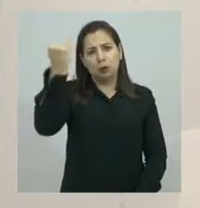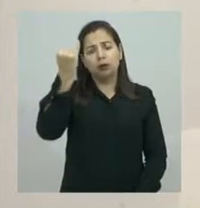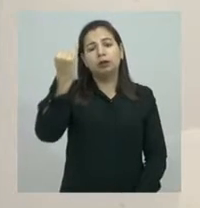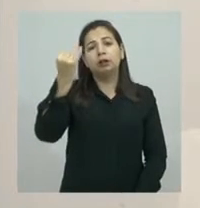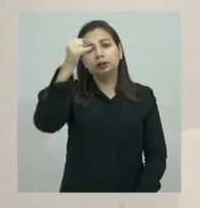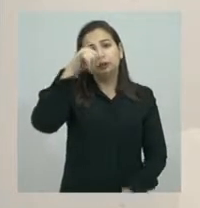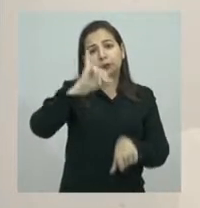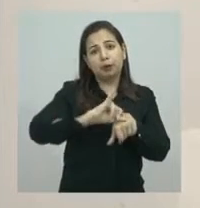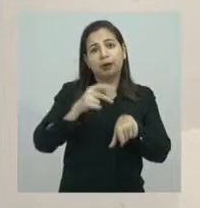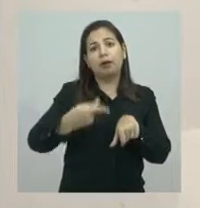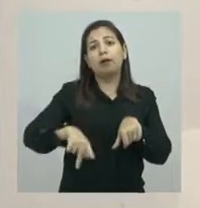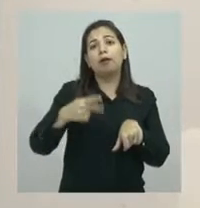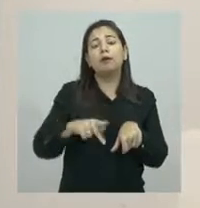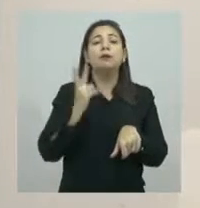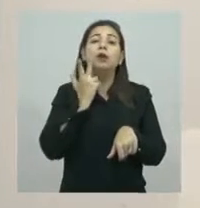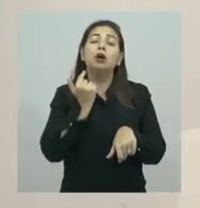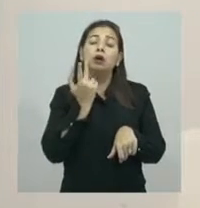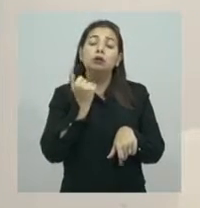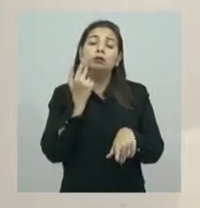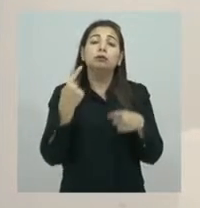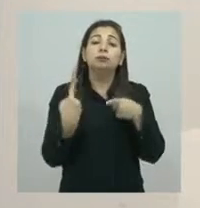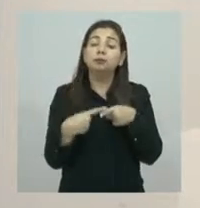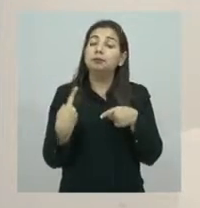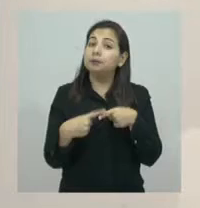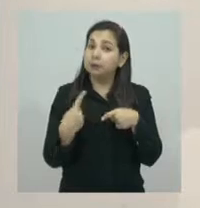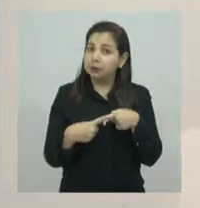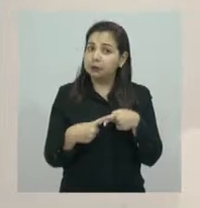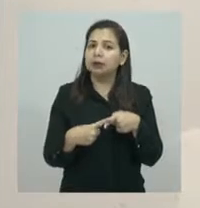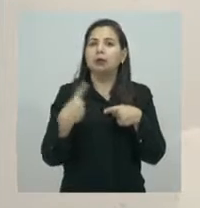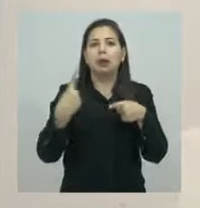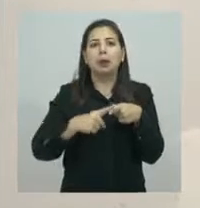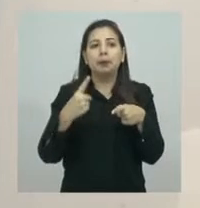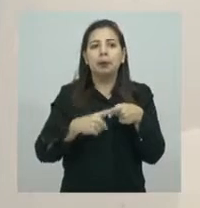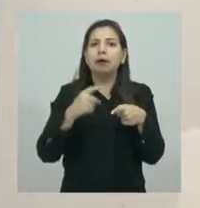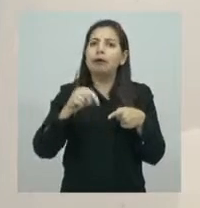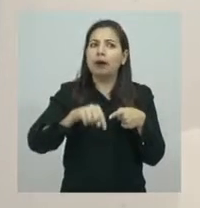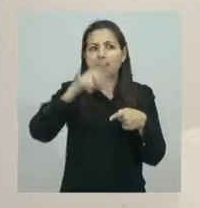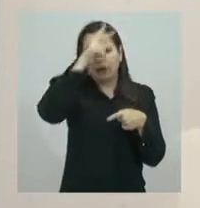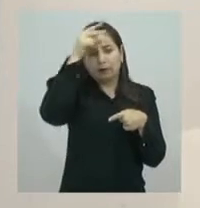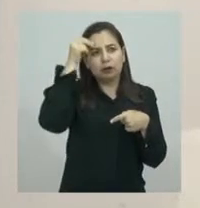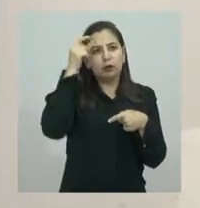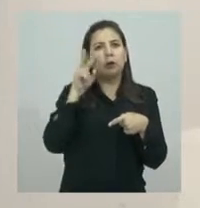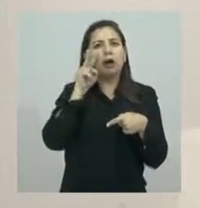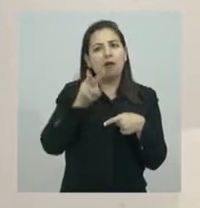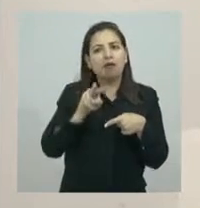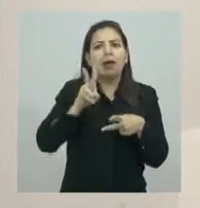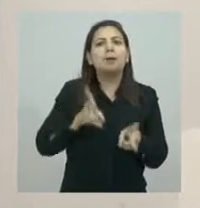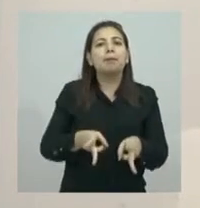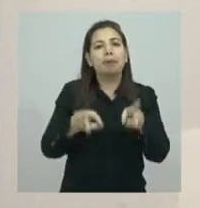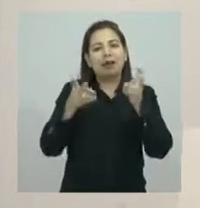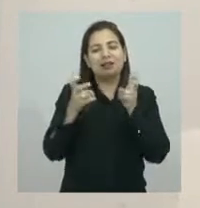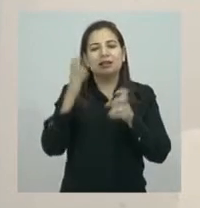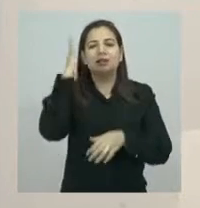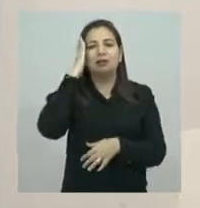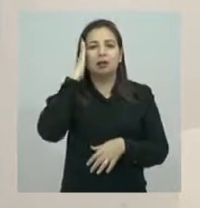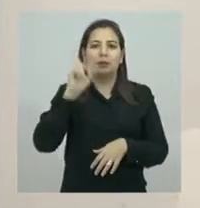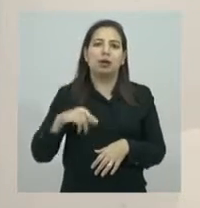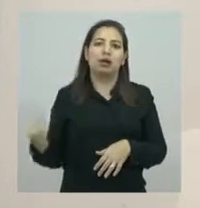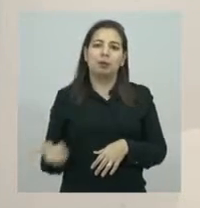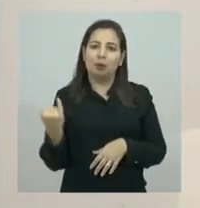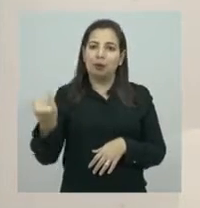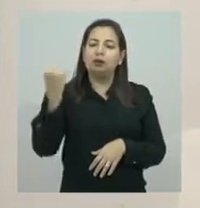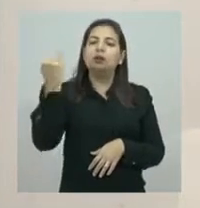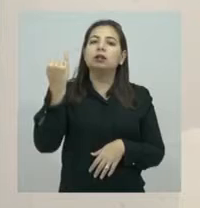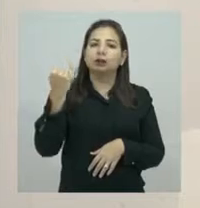o município resolve, com essa atitude, acatar uma demanda da sociedade civil. Esse